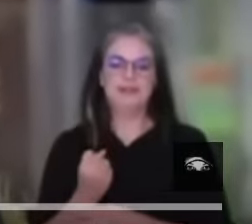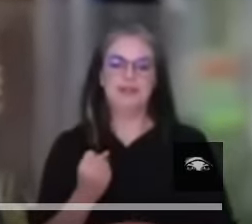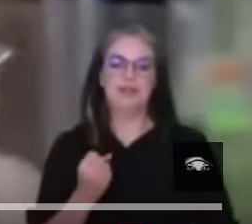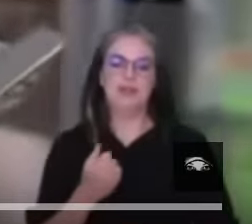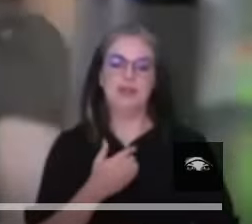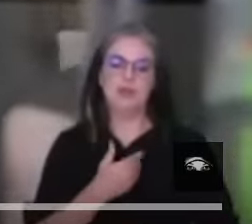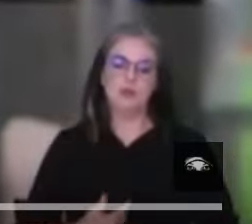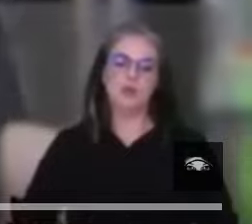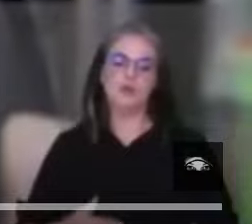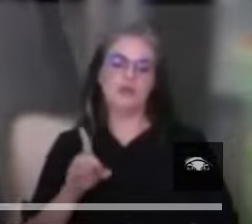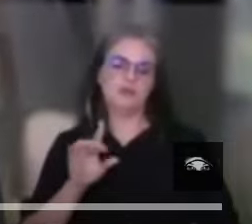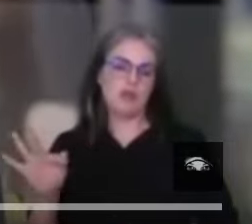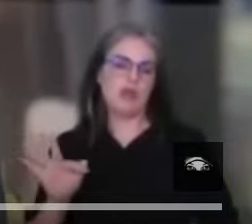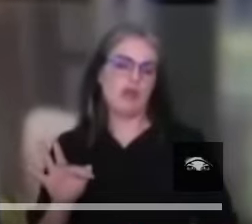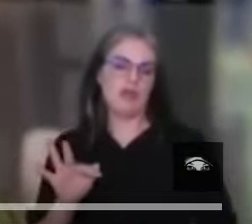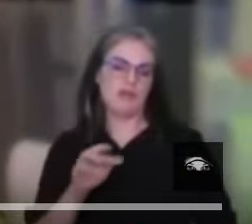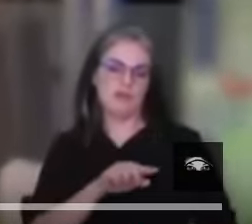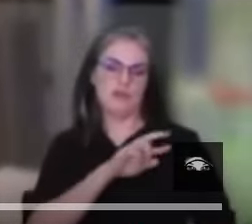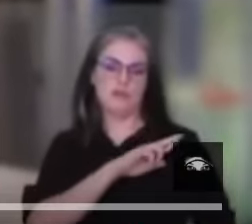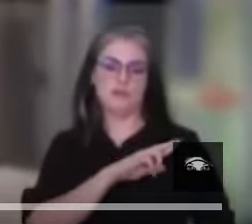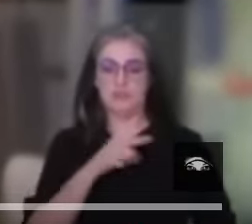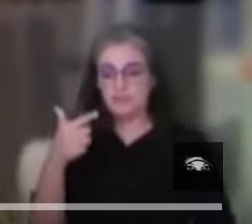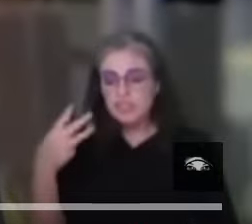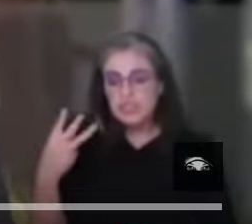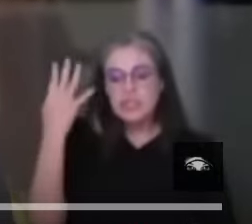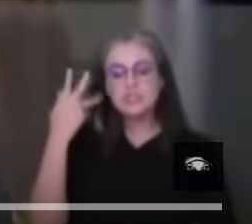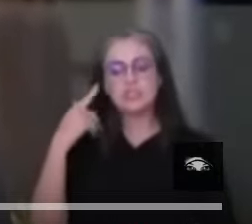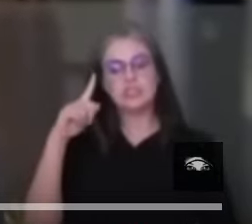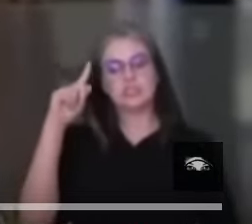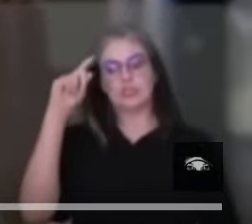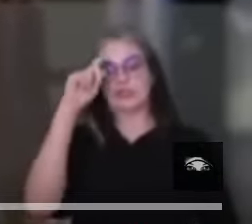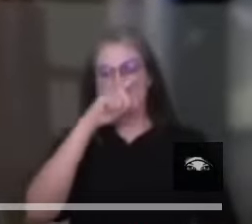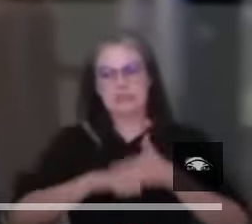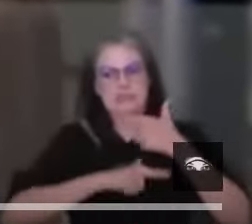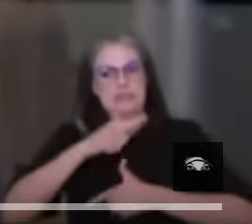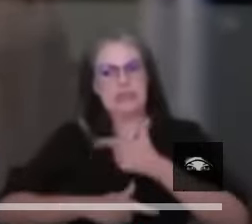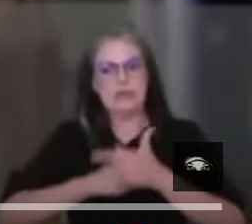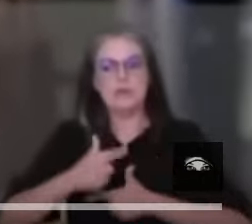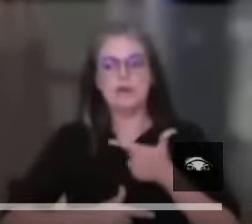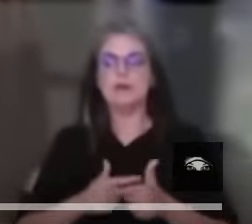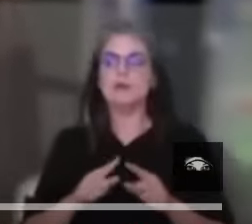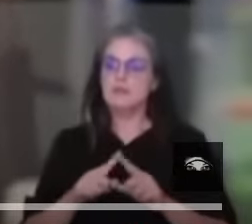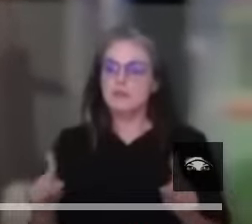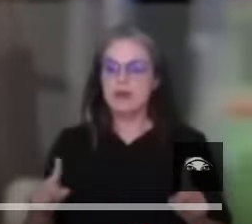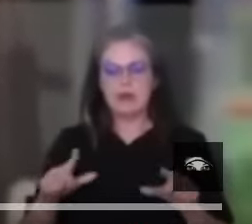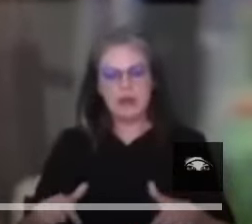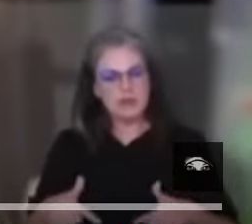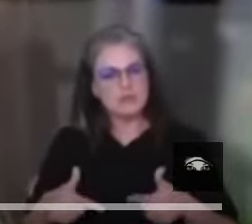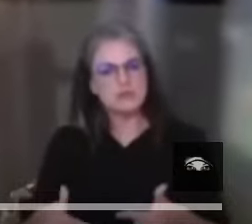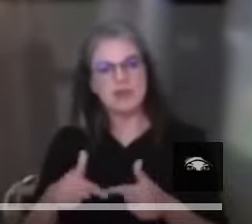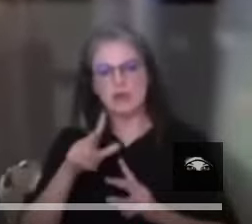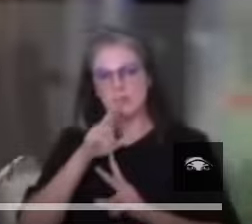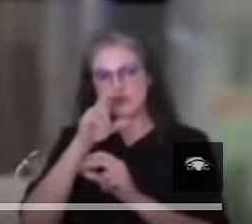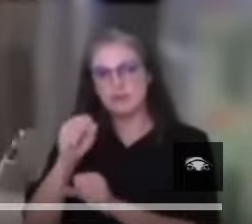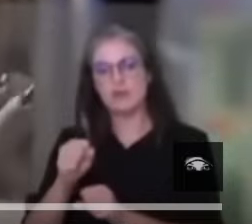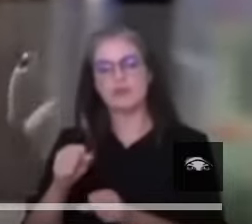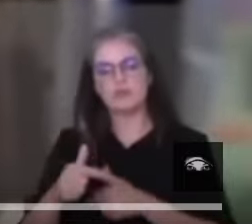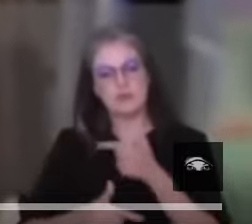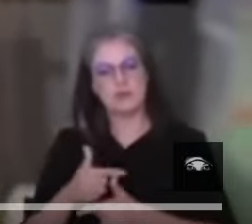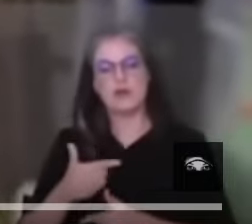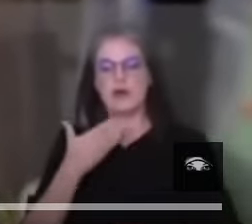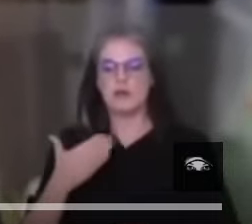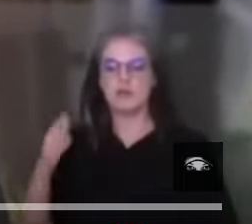Federal ao final da intervenção. 23 dias muito intensos, mas de muita ação e de muito trabalho pelo país. Há